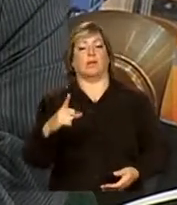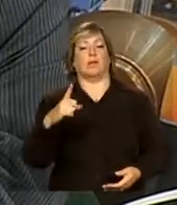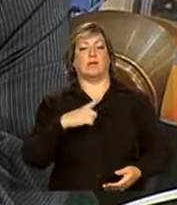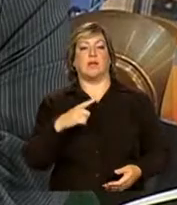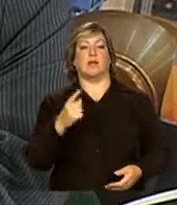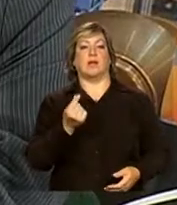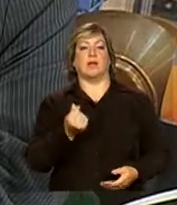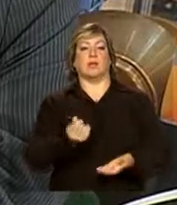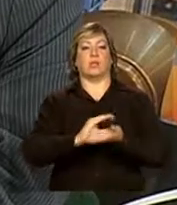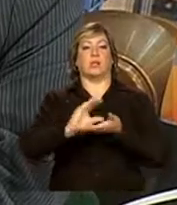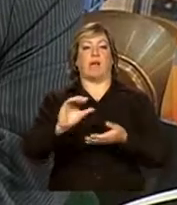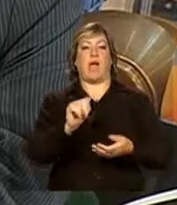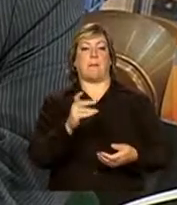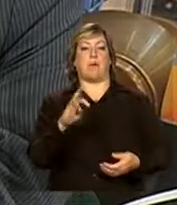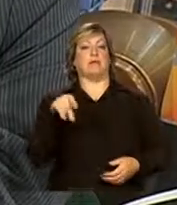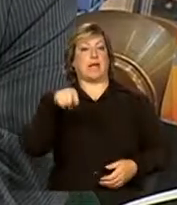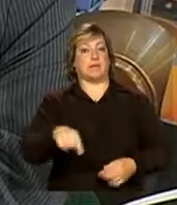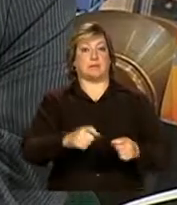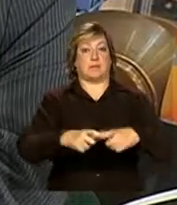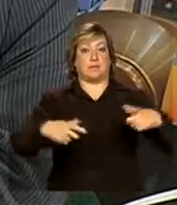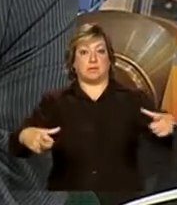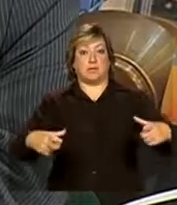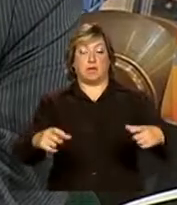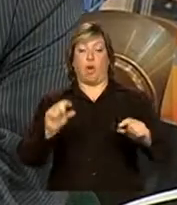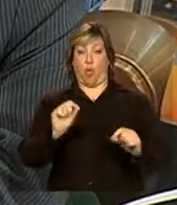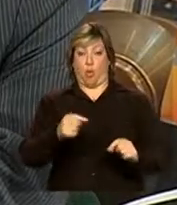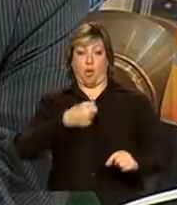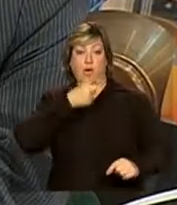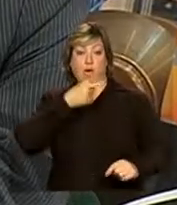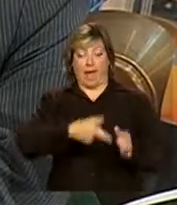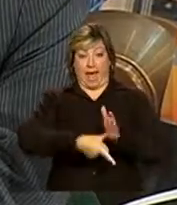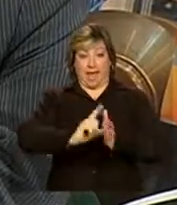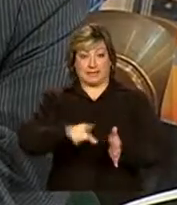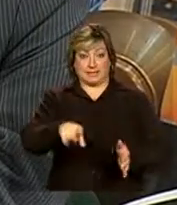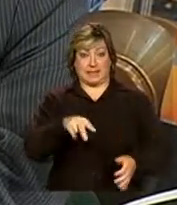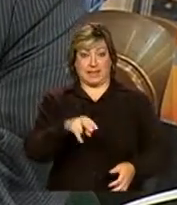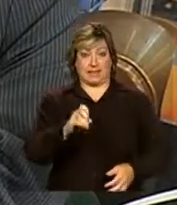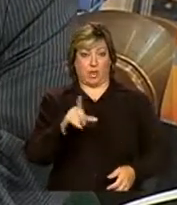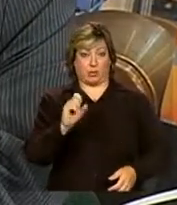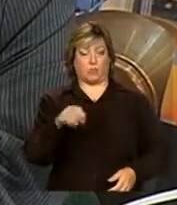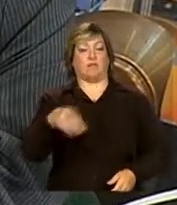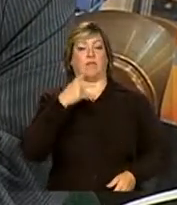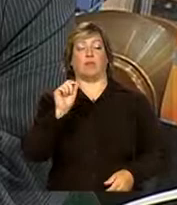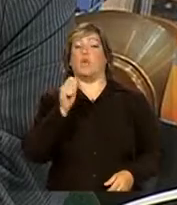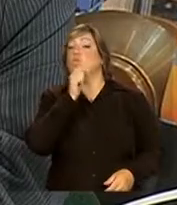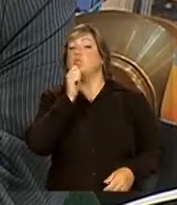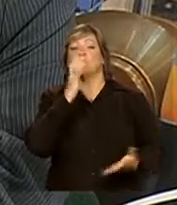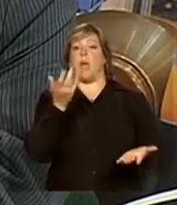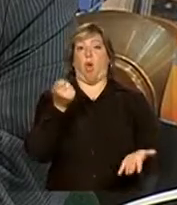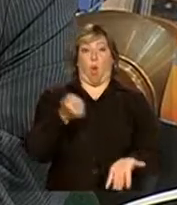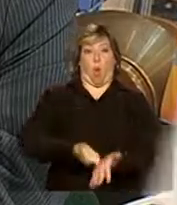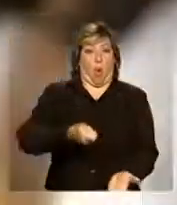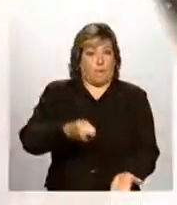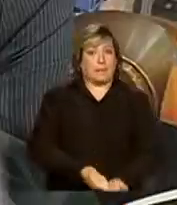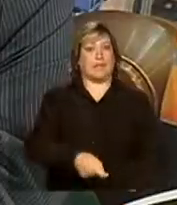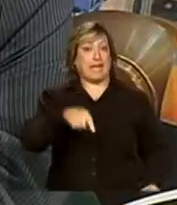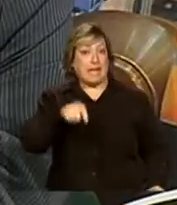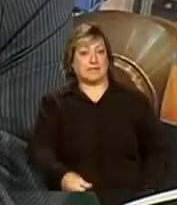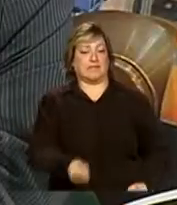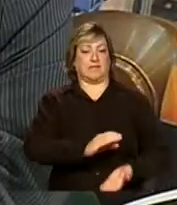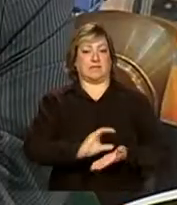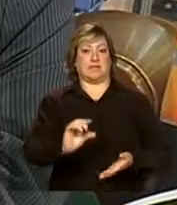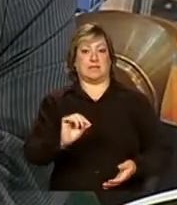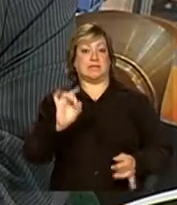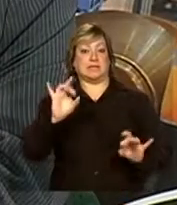aporte para essa expansão. Então, aquilo que o Nelson falou, na verdade, não há a obrigação desse investimento, por